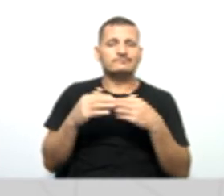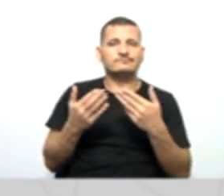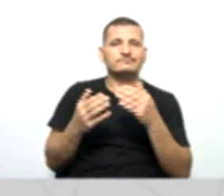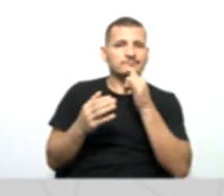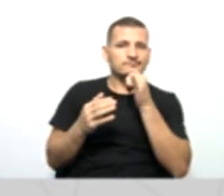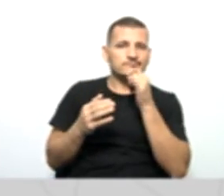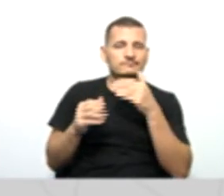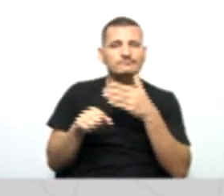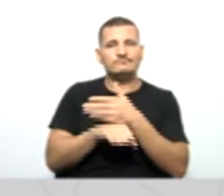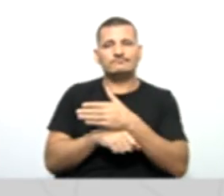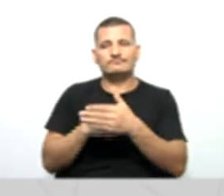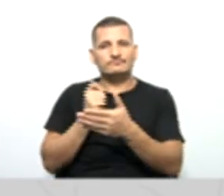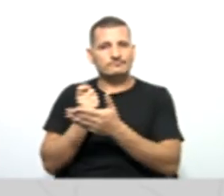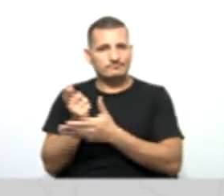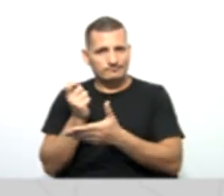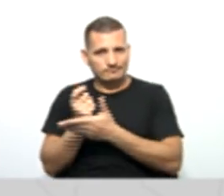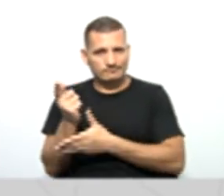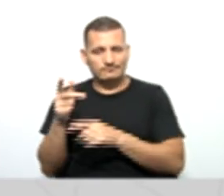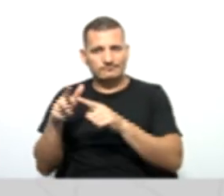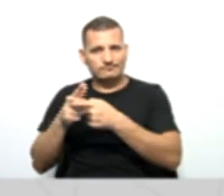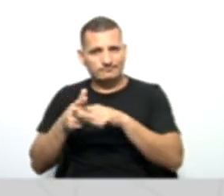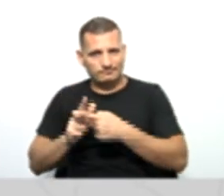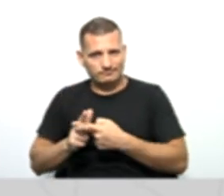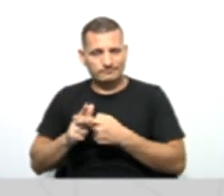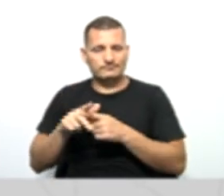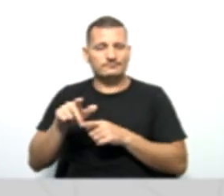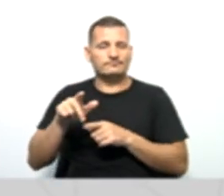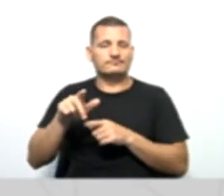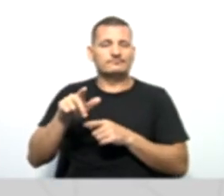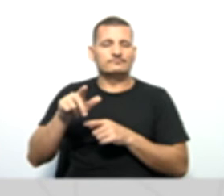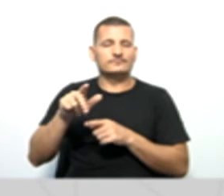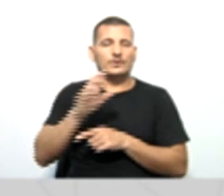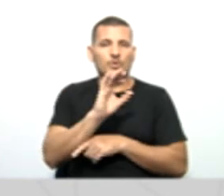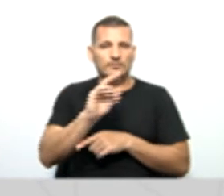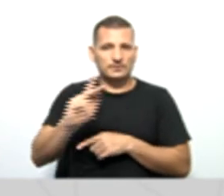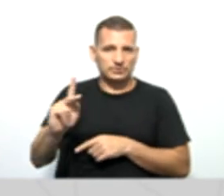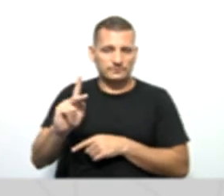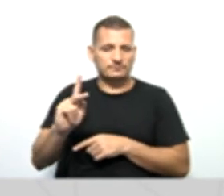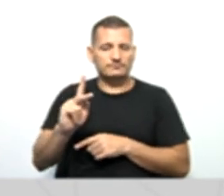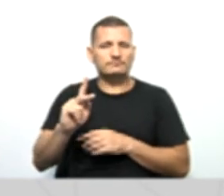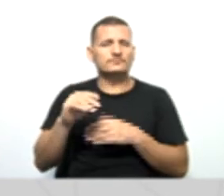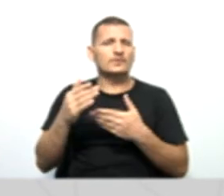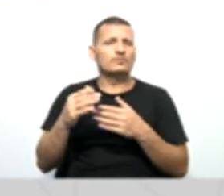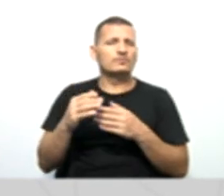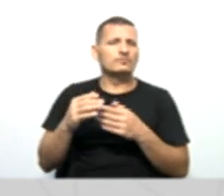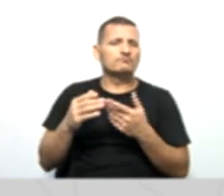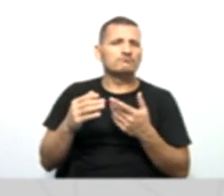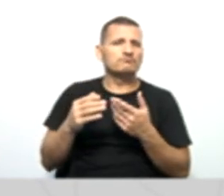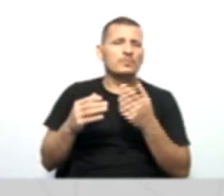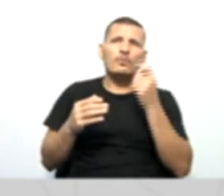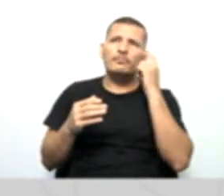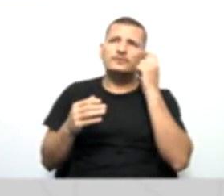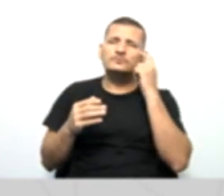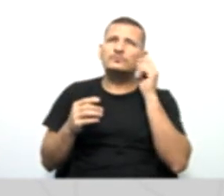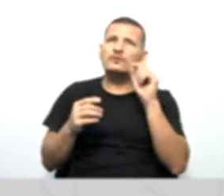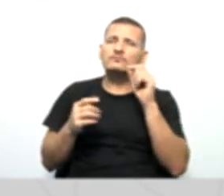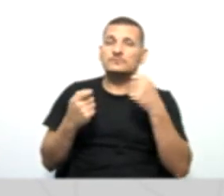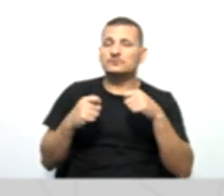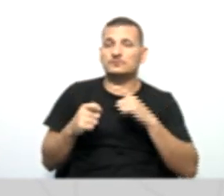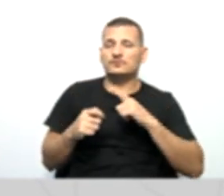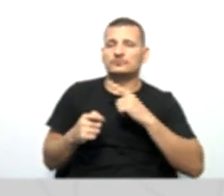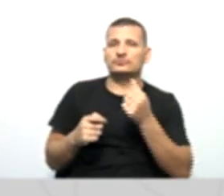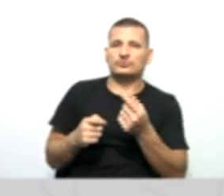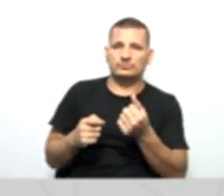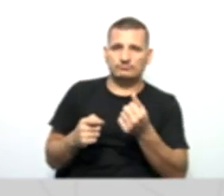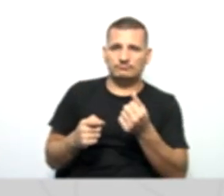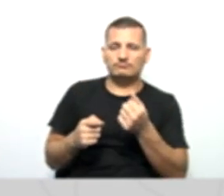de máquinas agrícolas para a nossa cooperativa. Algo que entra como uma premissa, eu preciso ter dinheiro. Então você faz uma